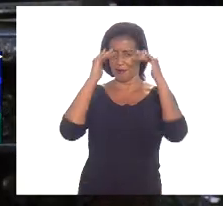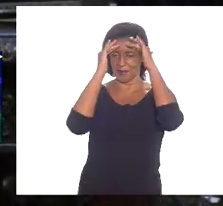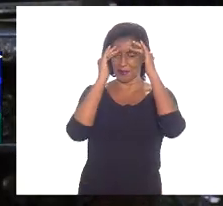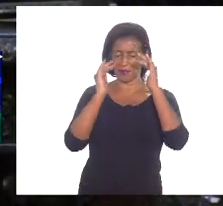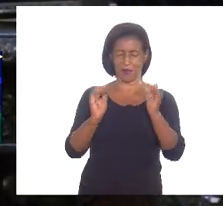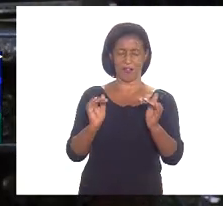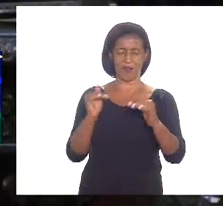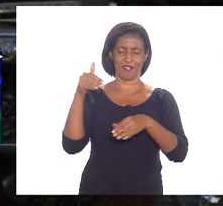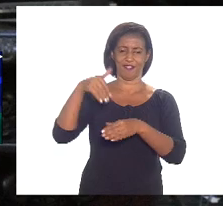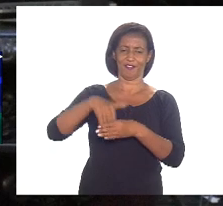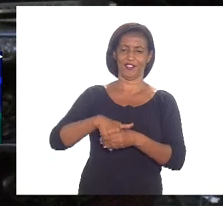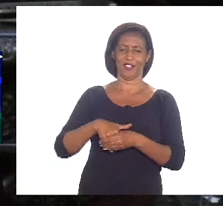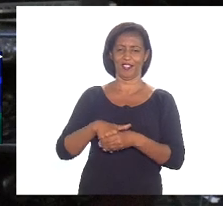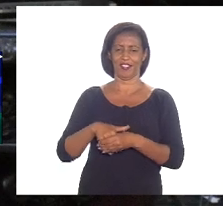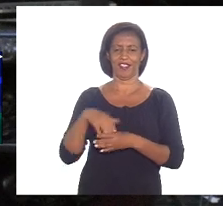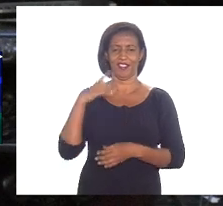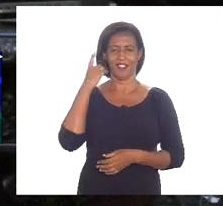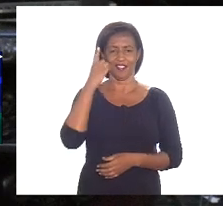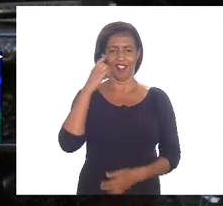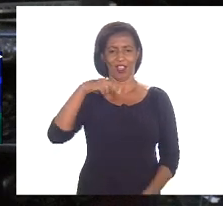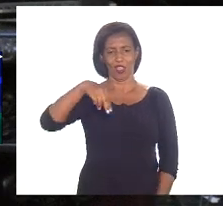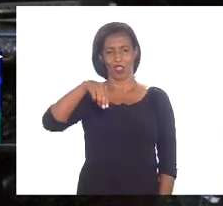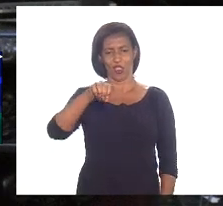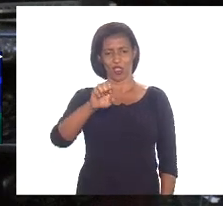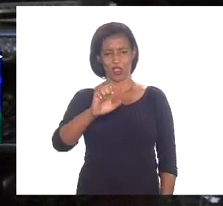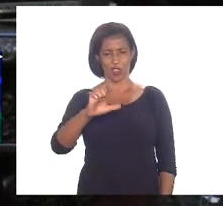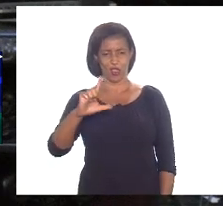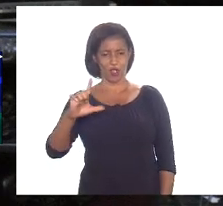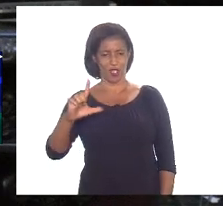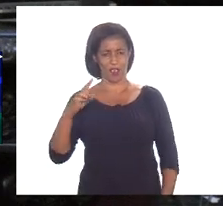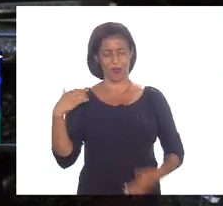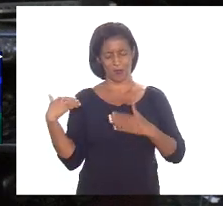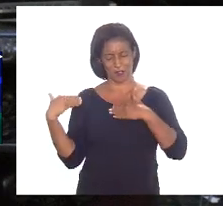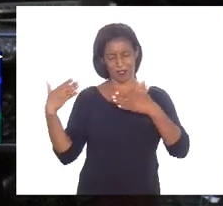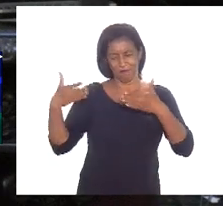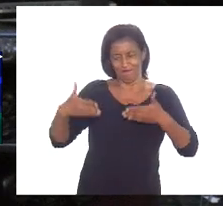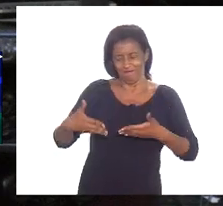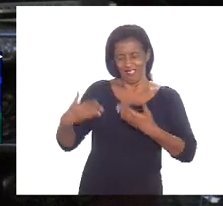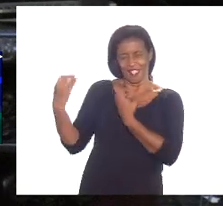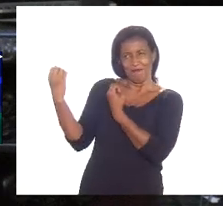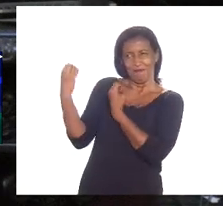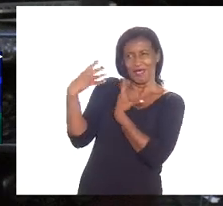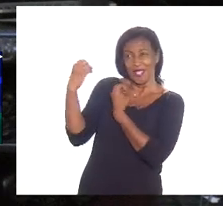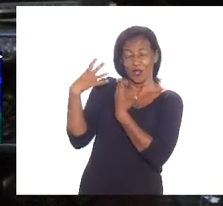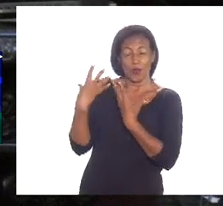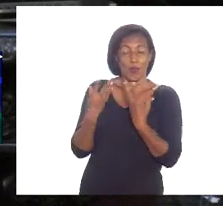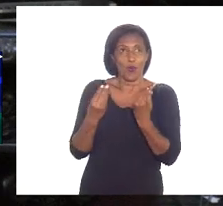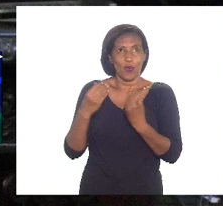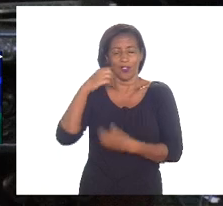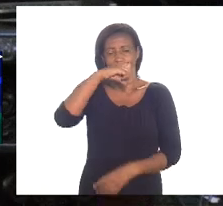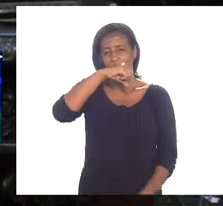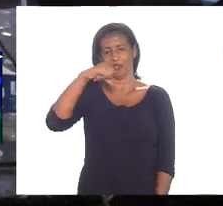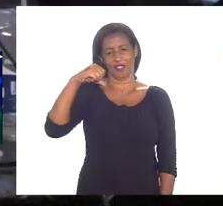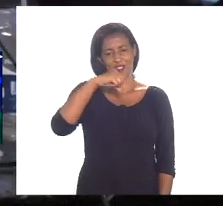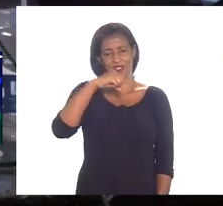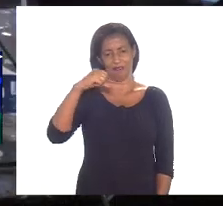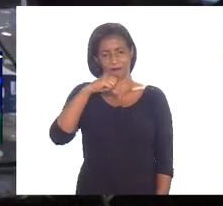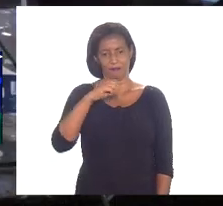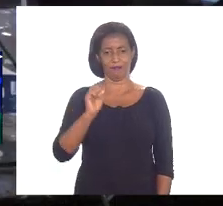votar e o deputado Noel de Carvalho quando eu cheguei aqui me ensinou muito 99 favorável